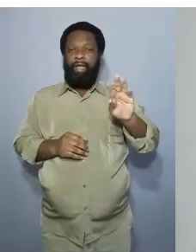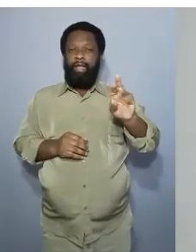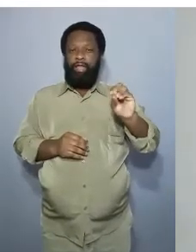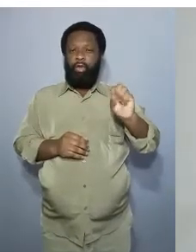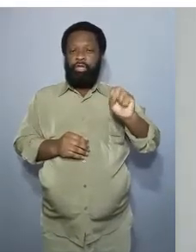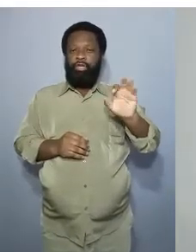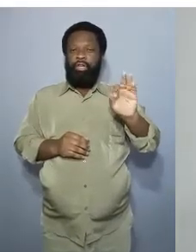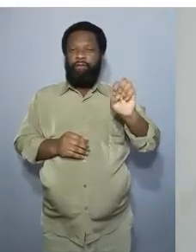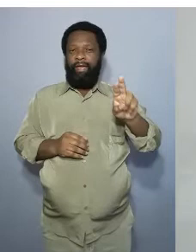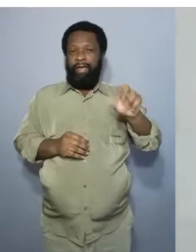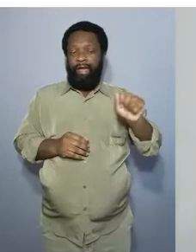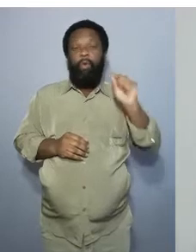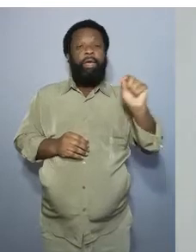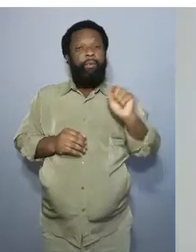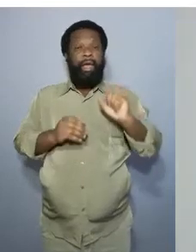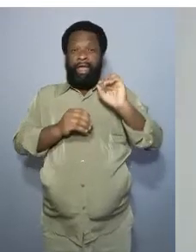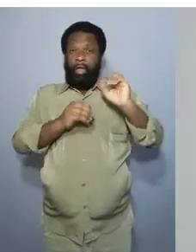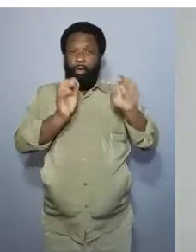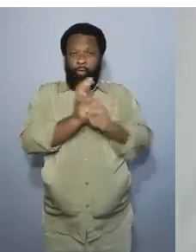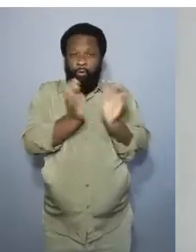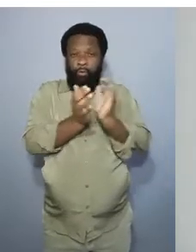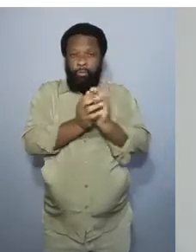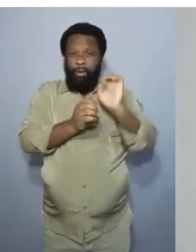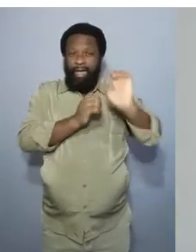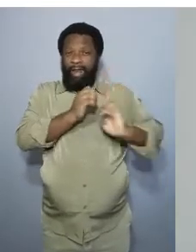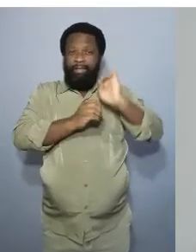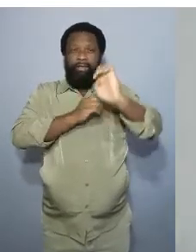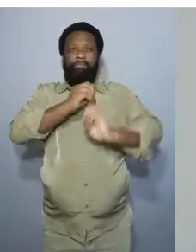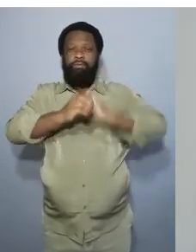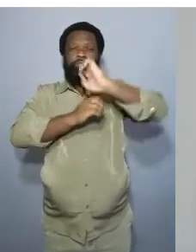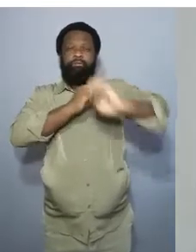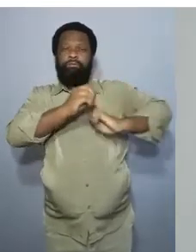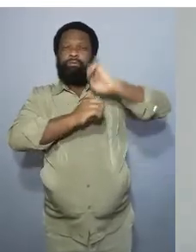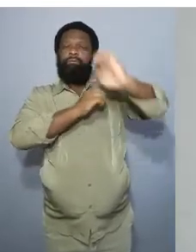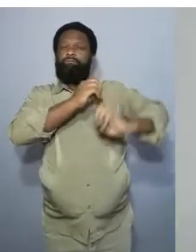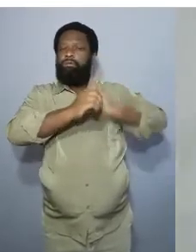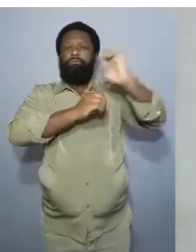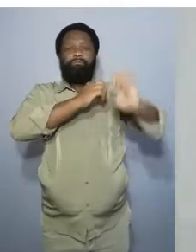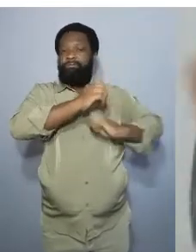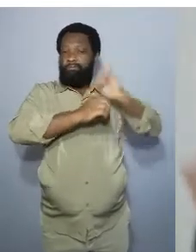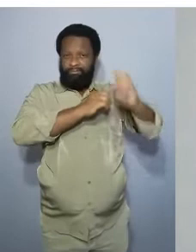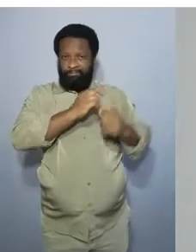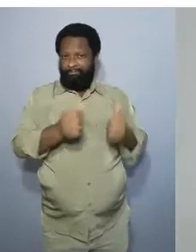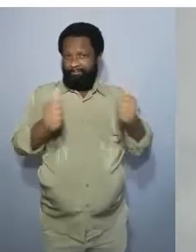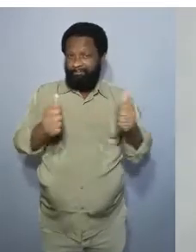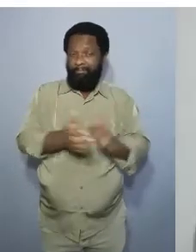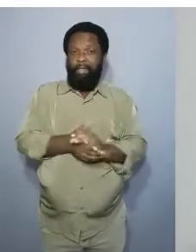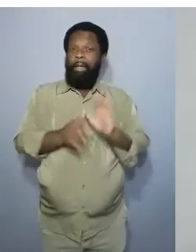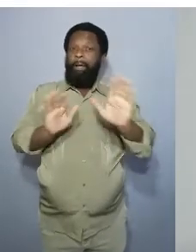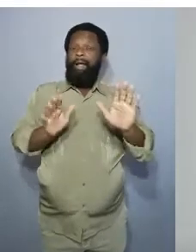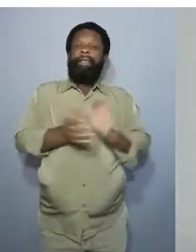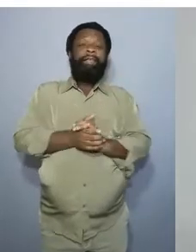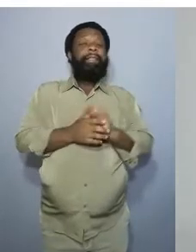Na eletrosfera, então, os elétrons estavam circulando nessas órbitas circulares em movimento circular uniforme, rodando. Tudo